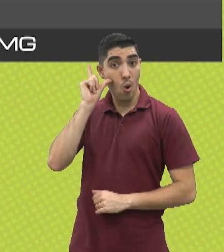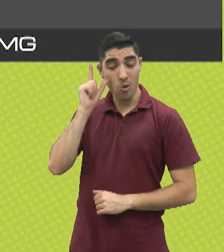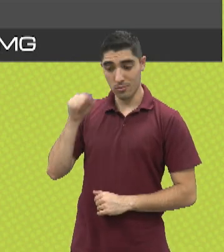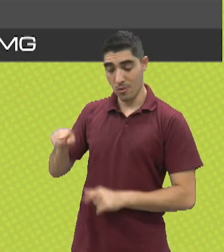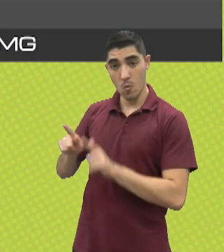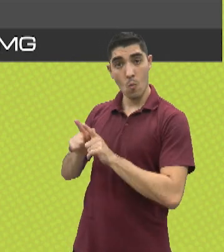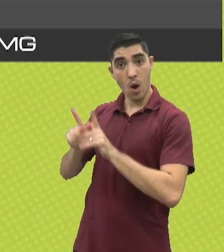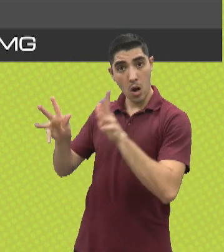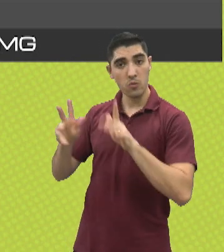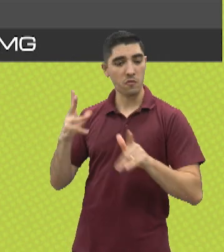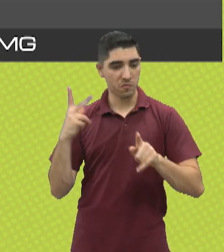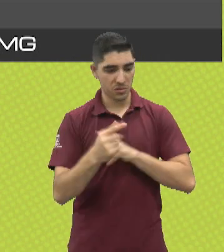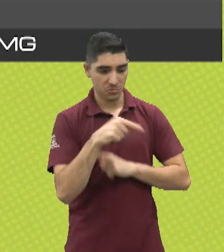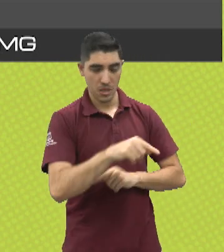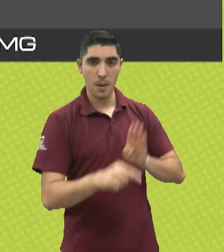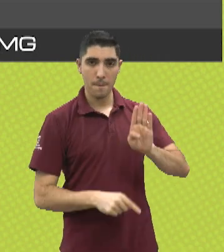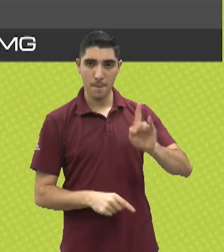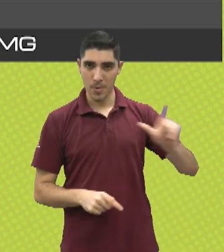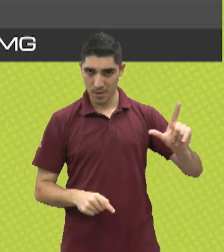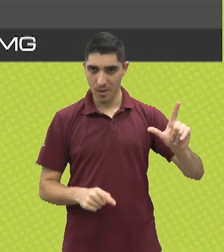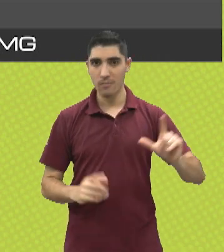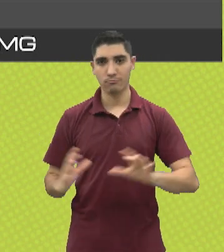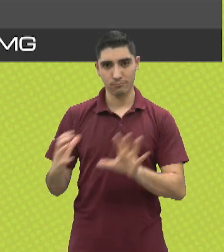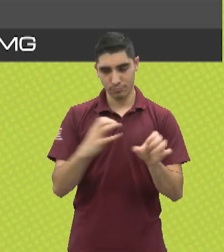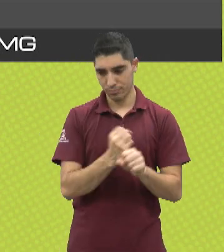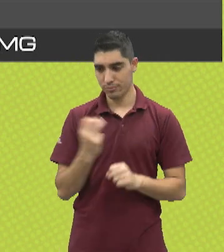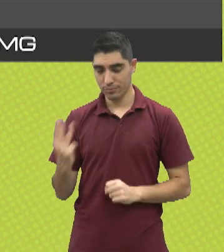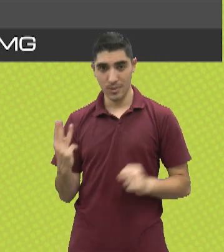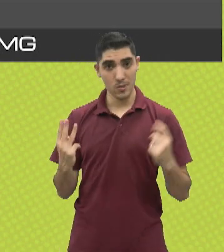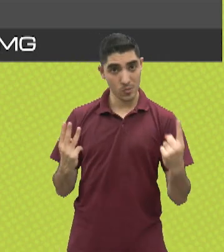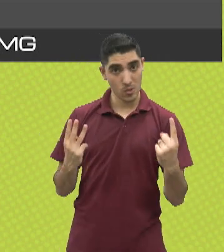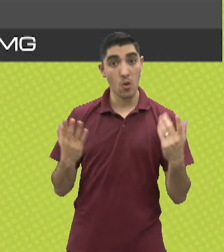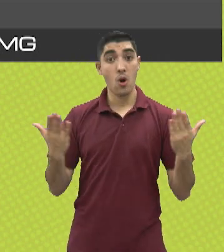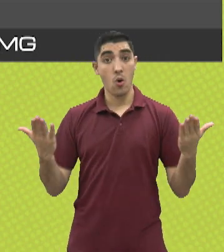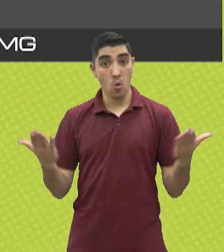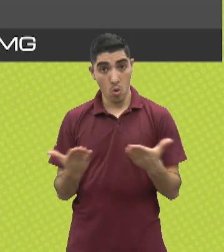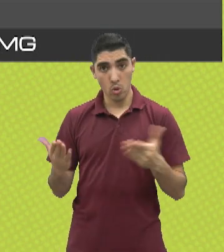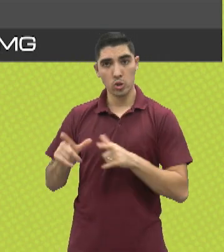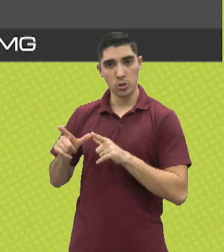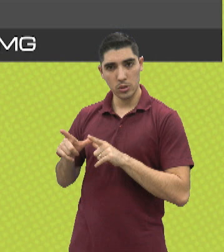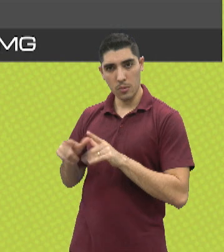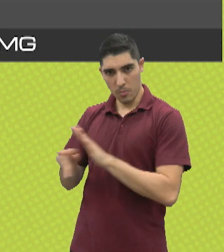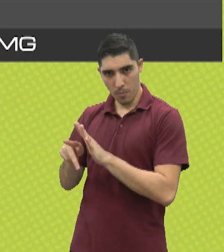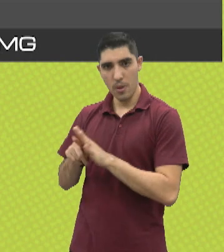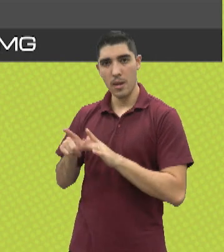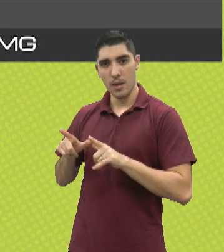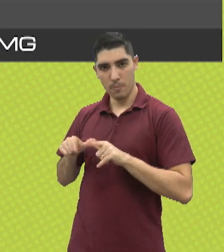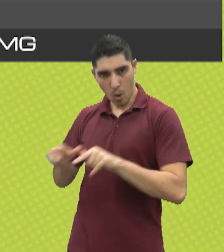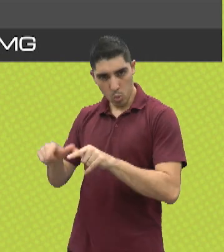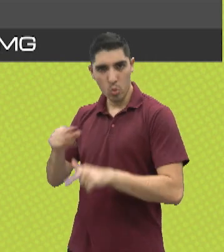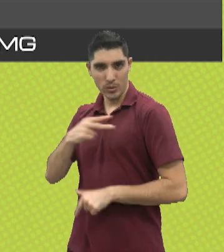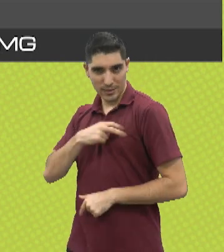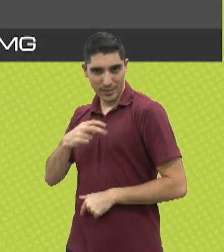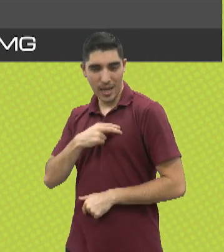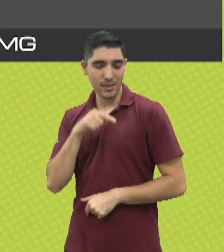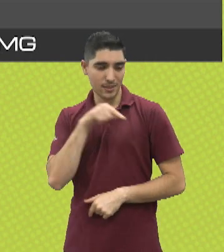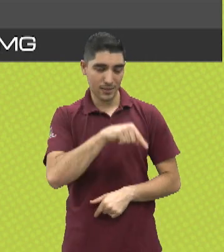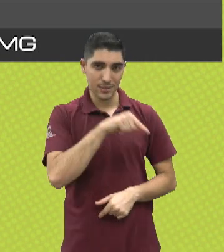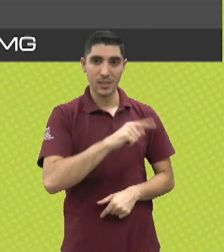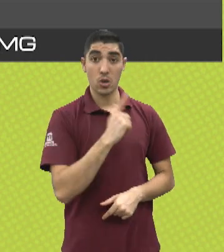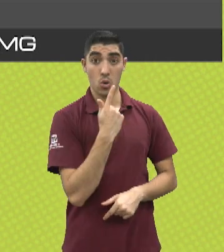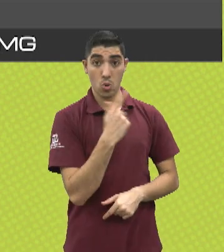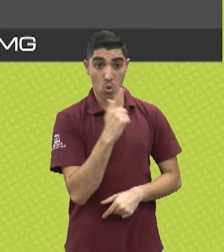Guarulhos para cima do Blumenau, 3-1. Hoje, 3 jogos. SESI Bauru contra Goiânia. Lembrando que tem Goiás e Goiânia, são 2